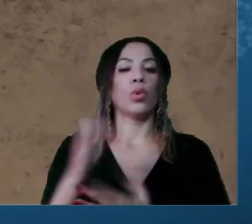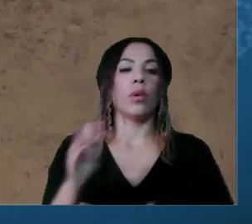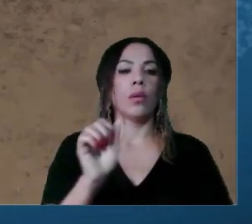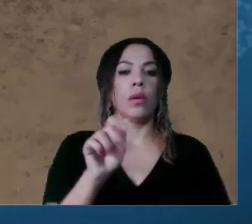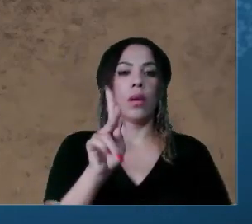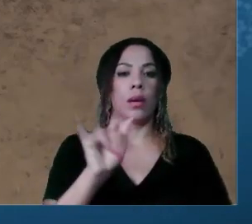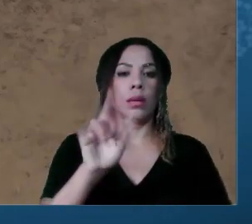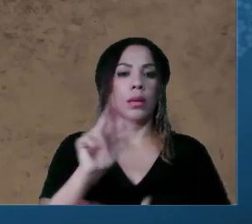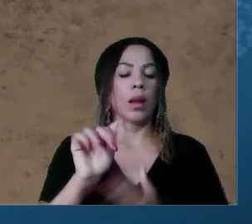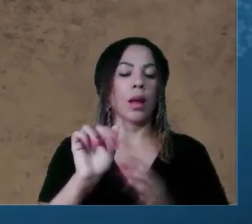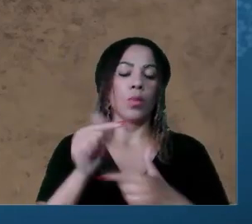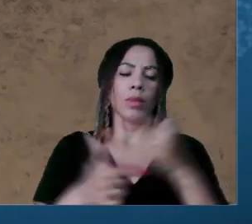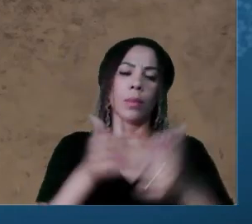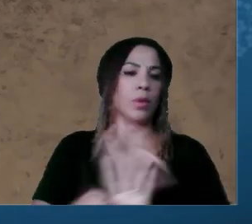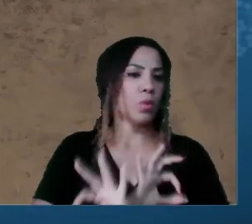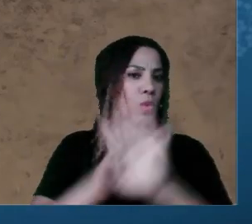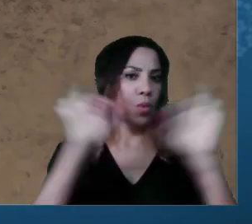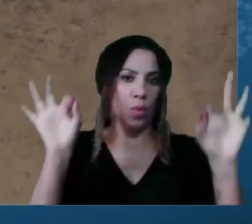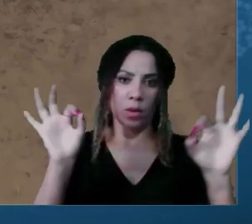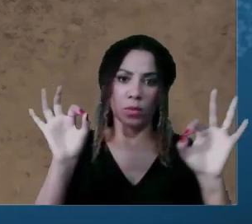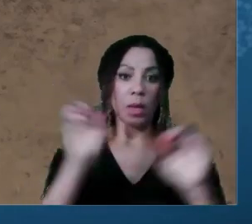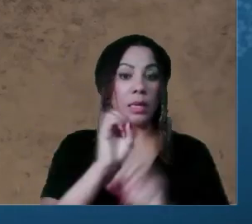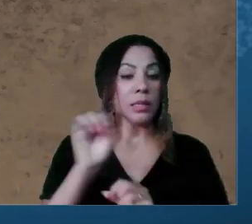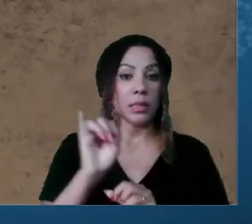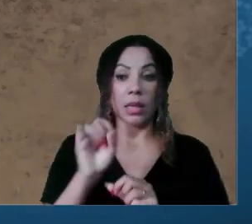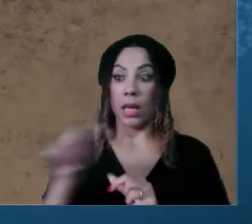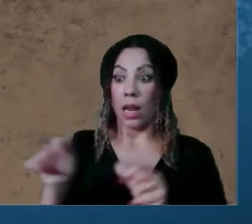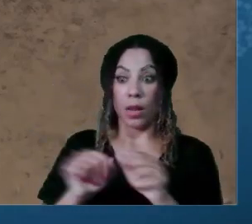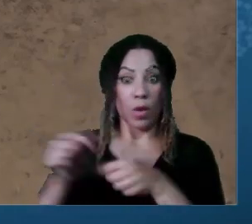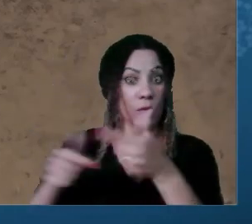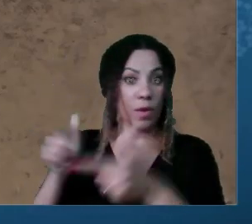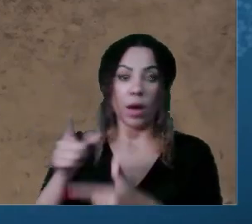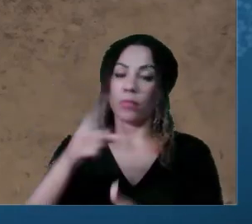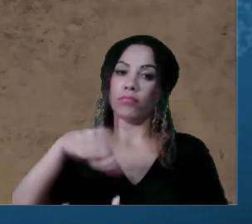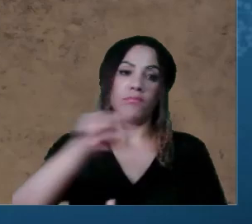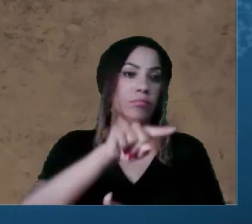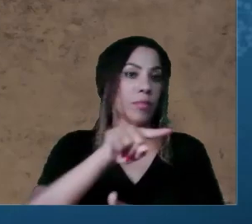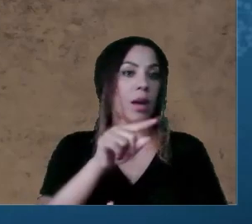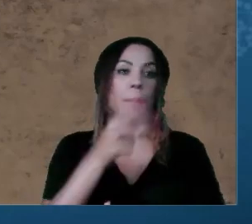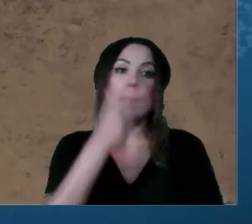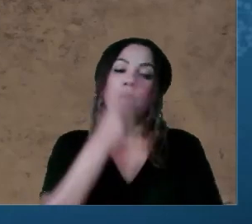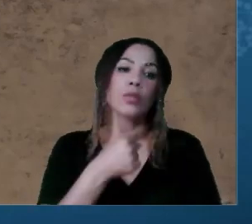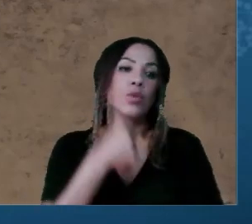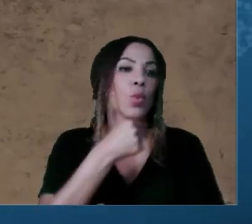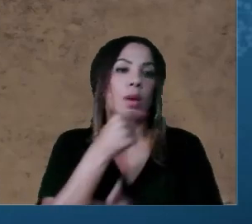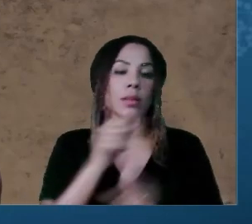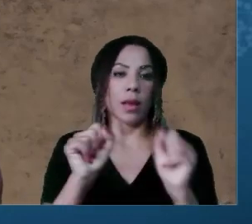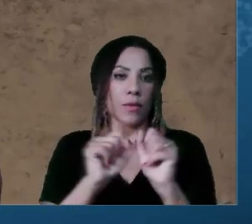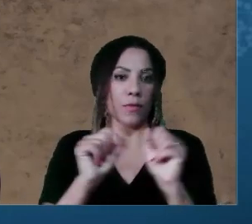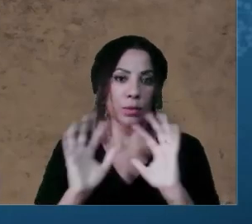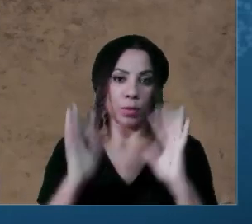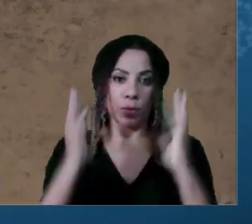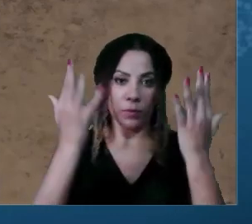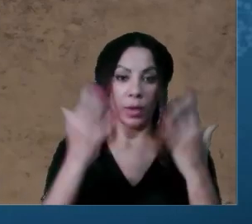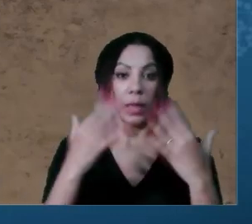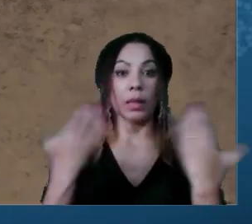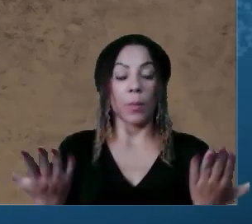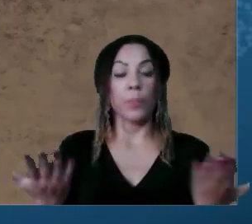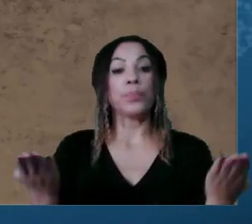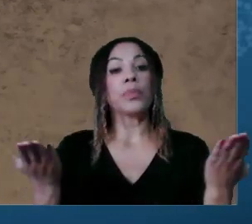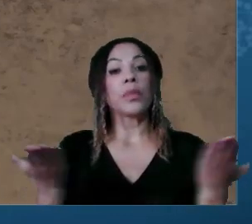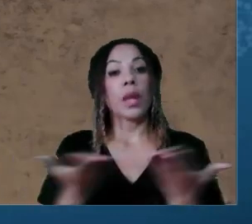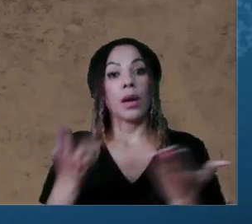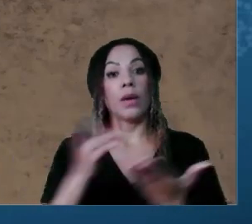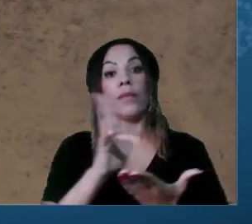excepcional, e sem o qual tudo isto provavelmente não seria possível. Então, vamos passar, então, sem